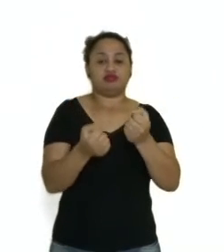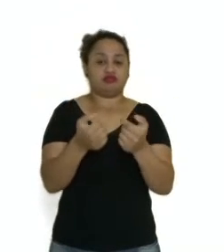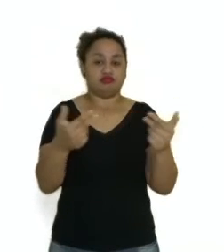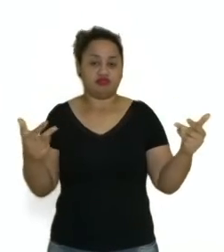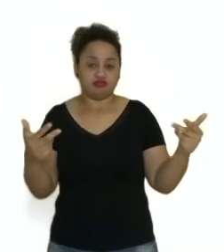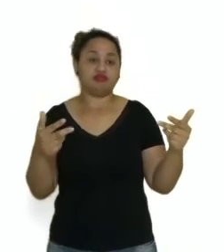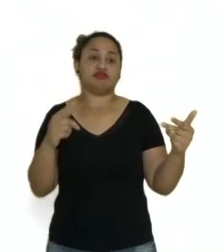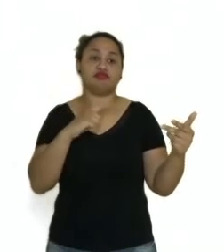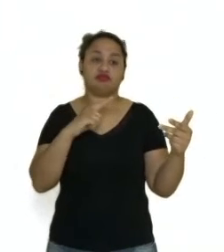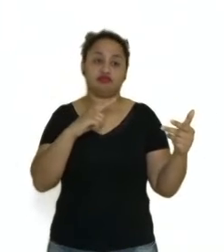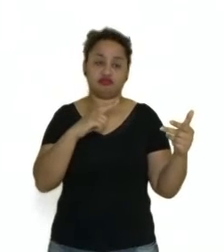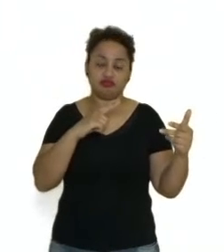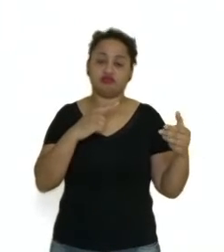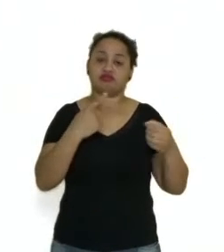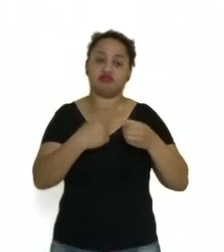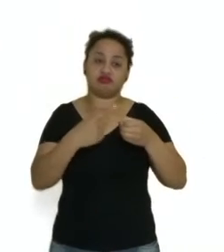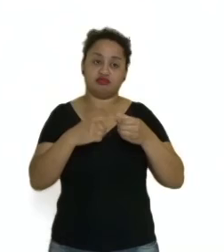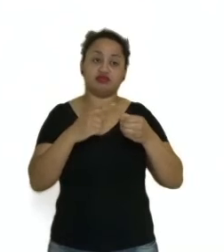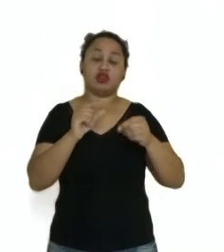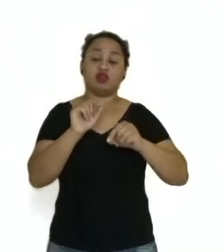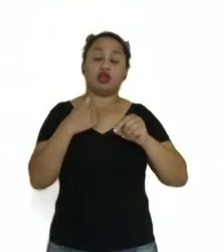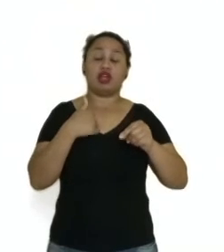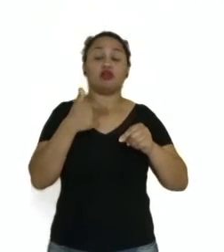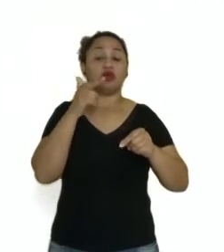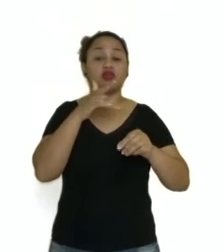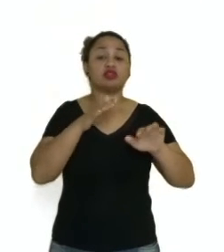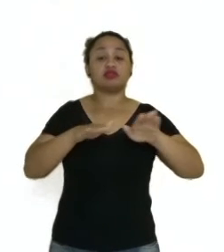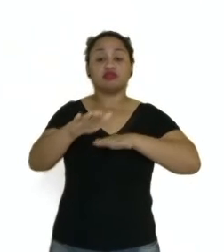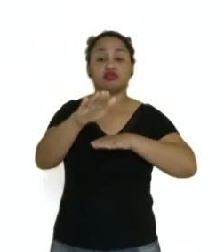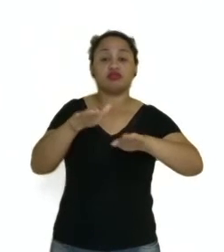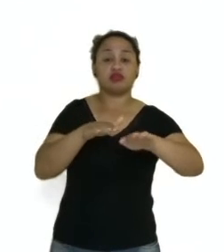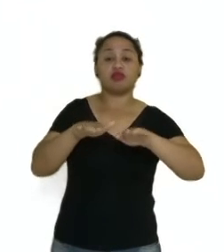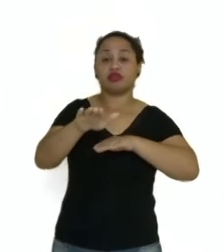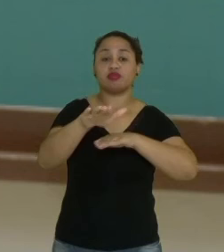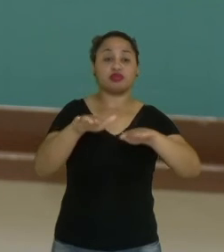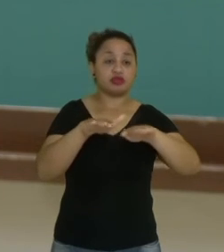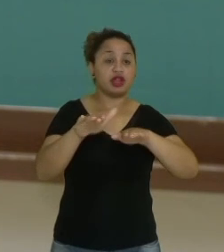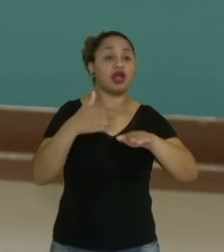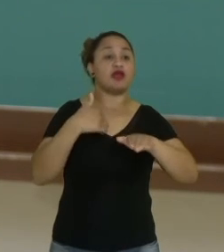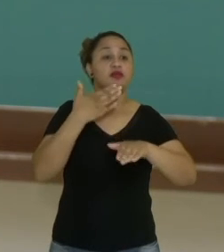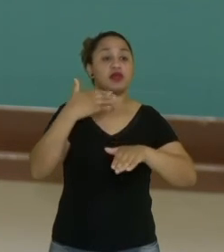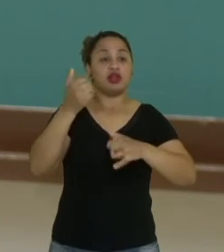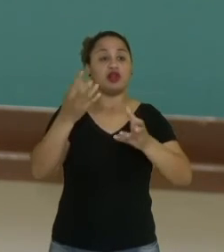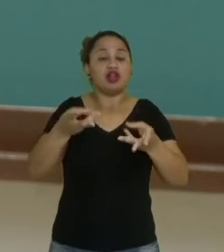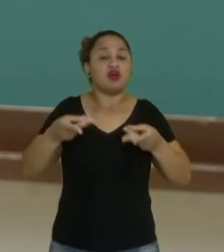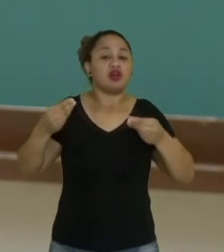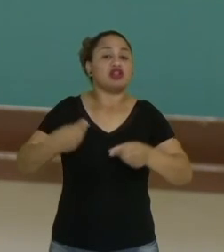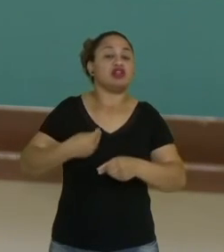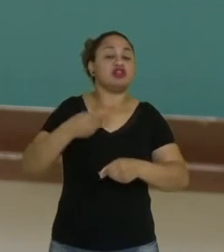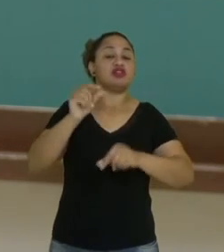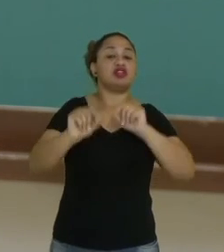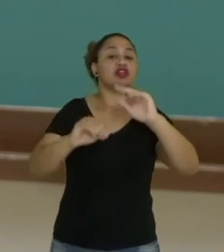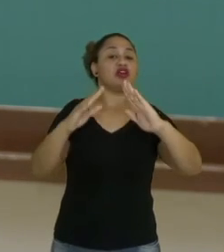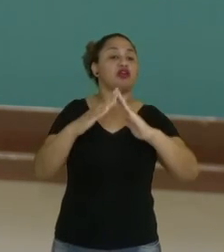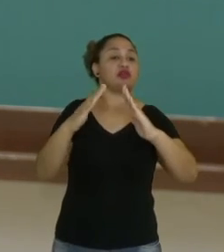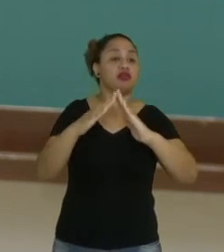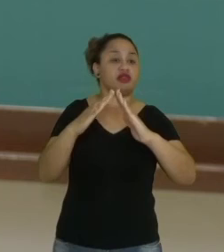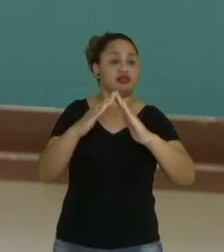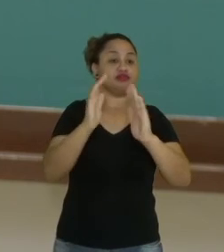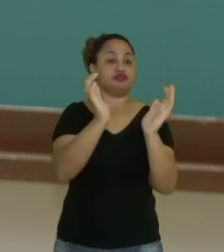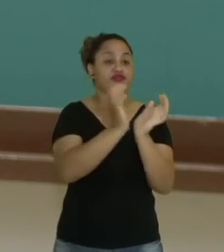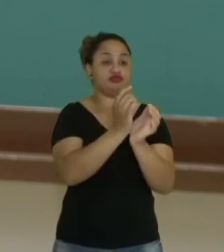automóveis, dinamizar a locomoção urbana e aumentar a qualidade de vida dos habitantes? O